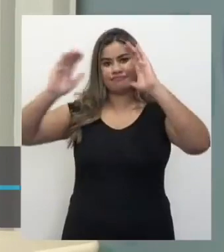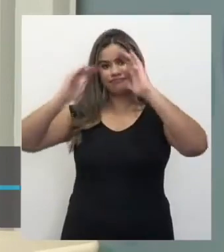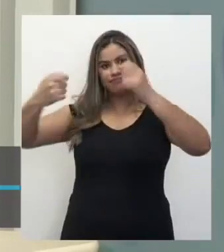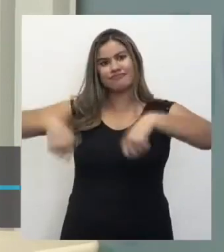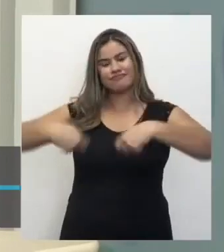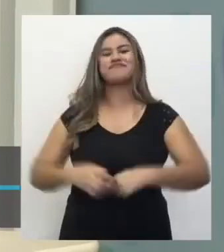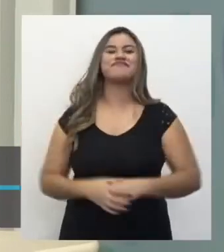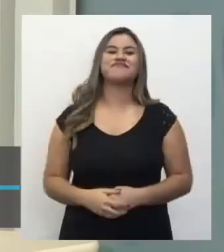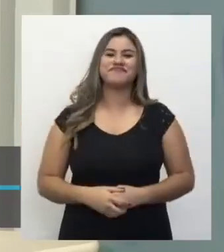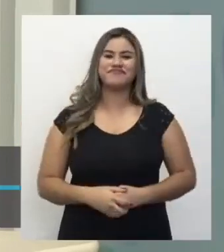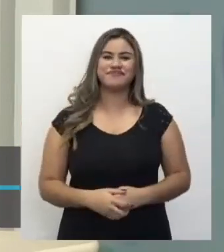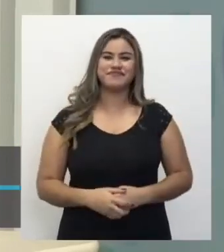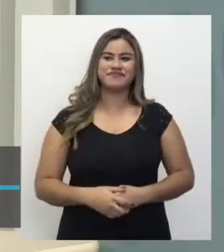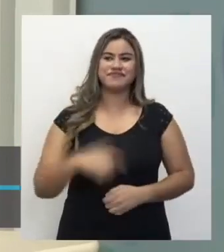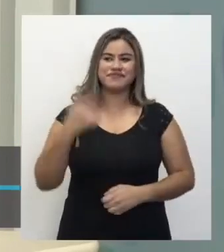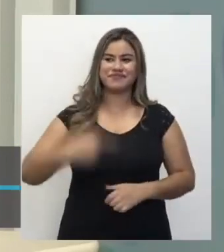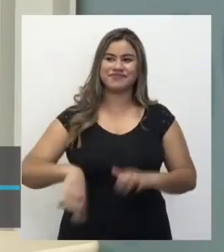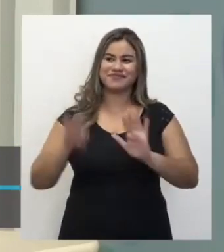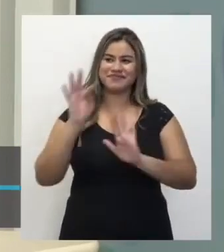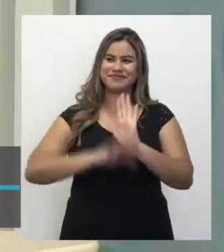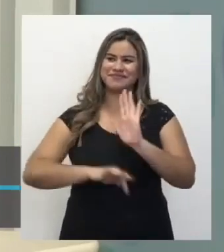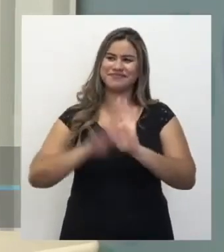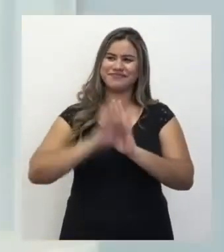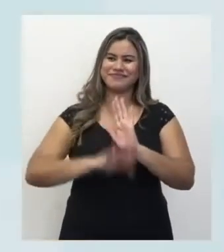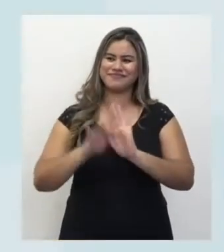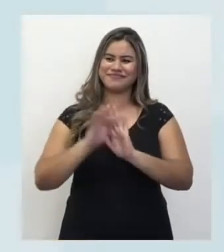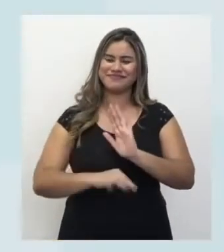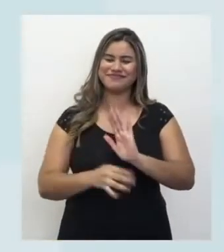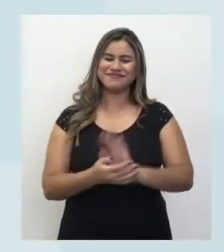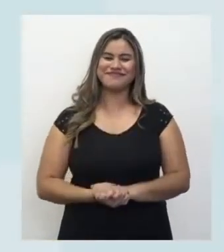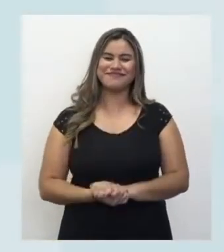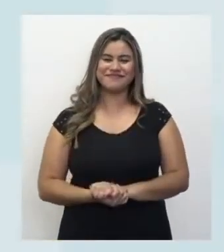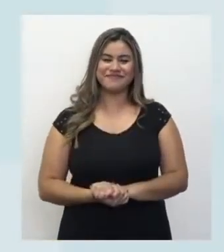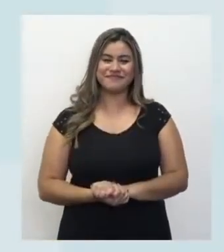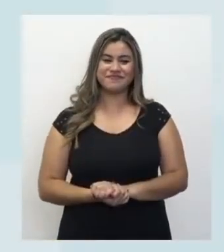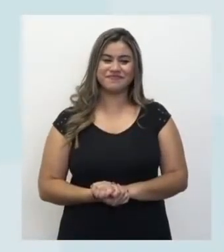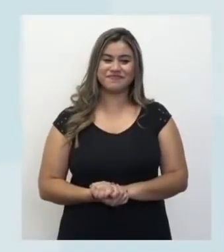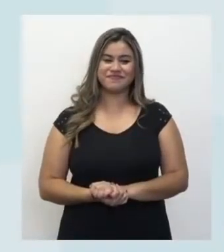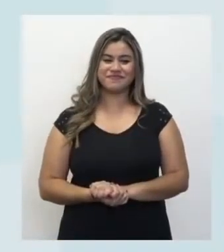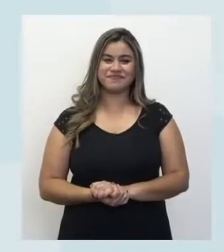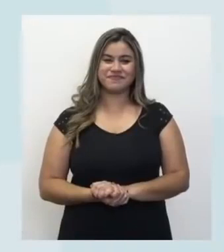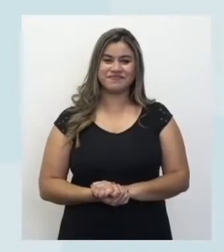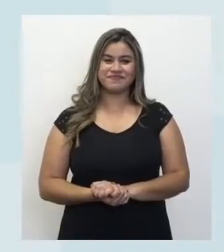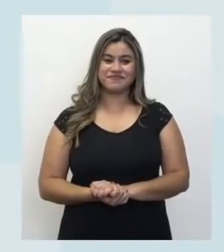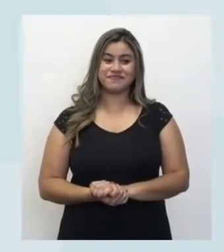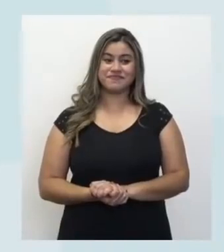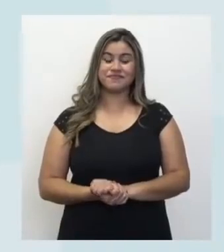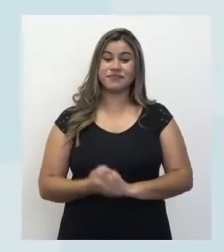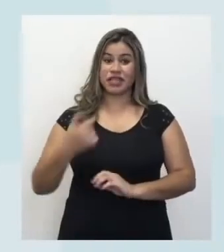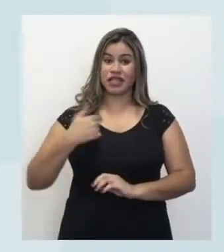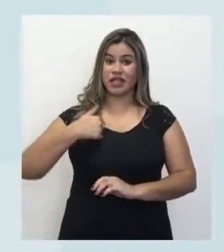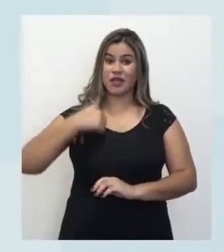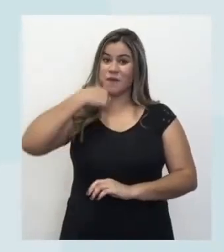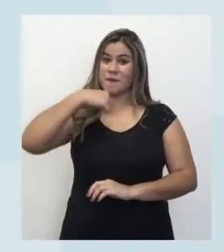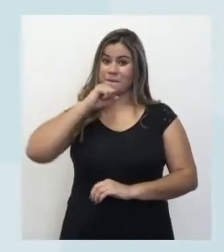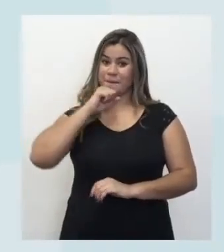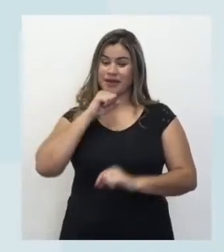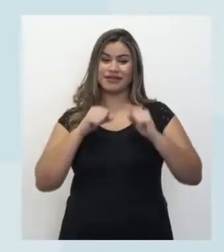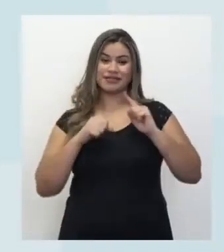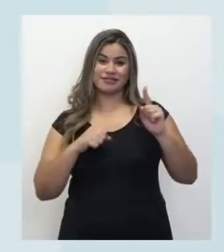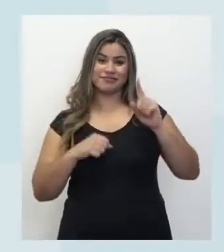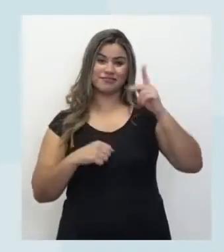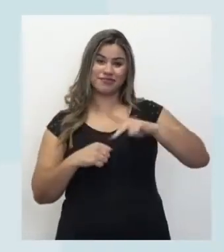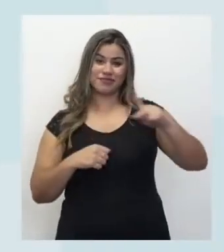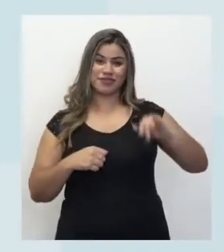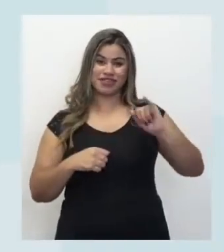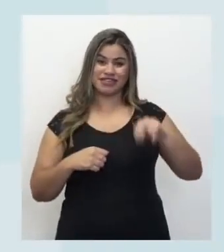mais um trecho. Agora vamos fazer uma pequena encenação aqui. Você acompanha na tela? Eu serei a mãe, a professora Taiana será a Inês. Então vamos